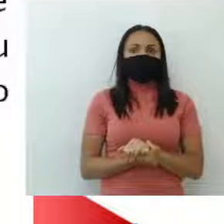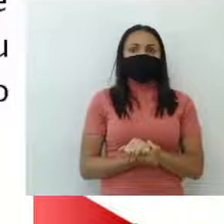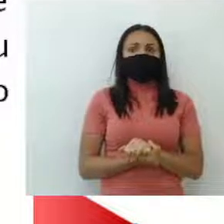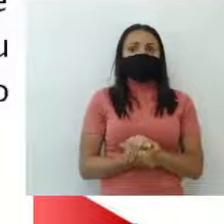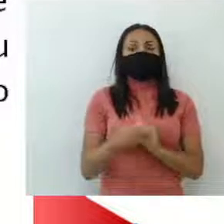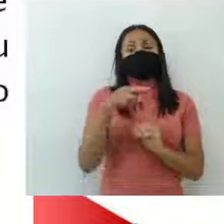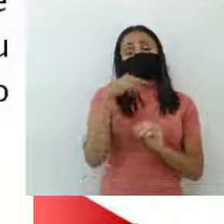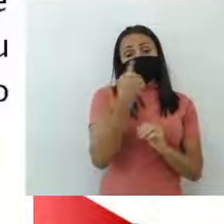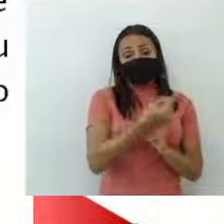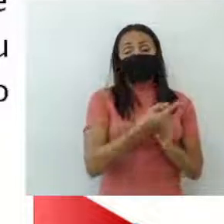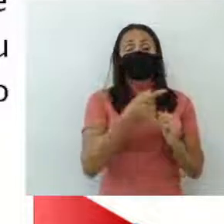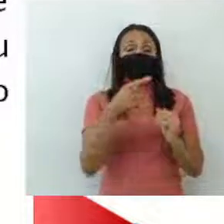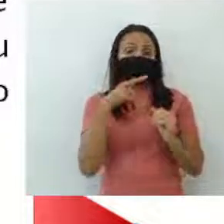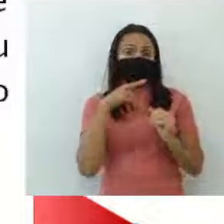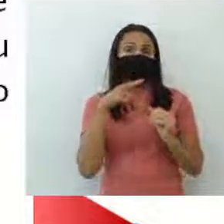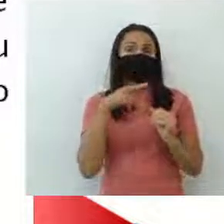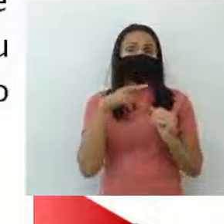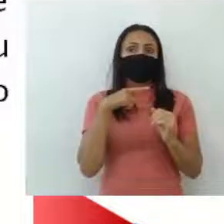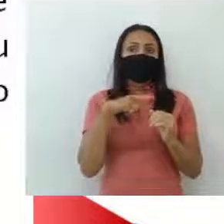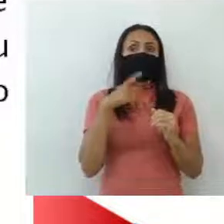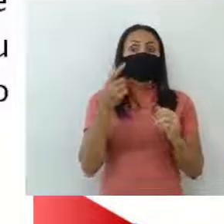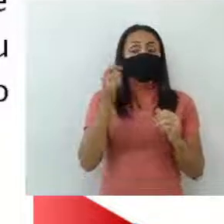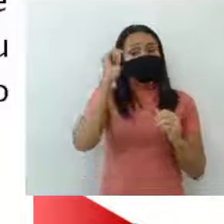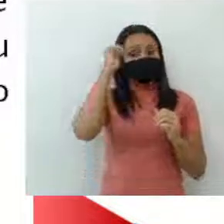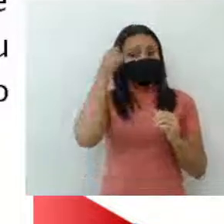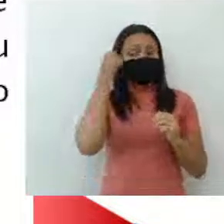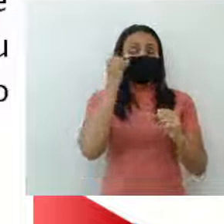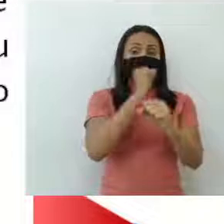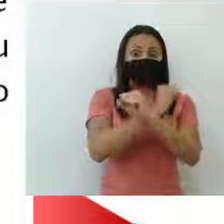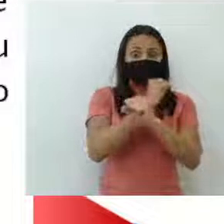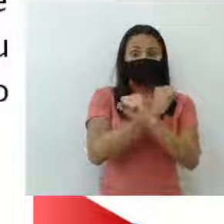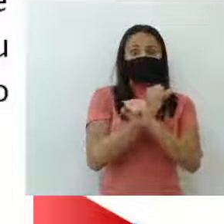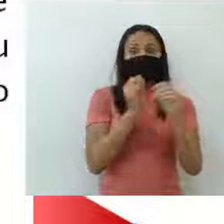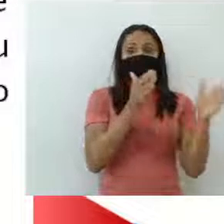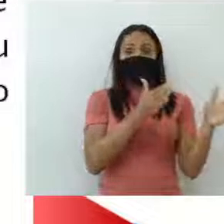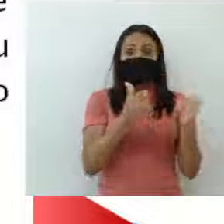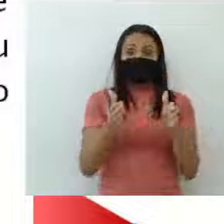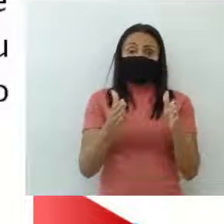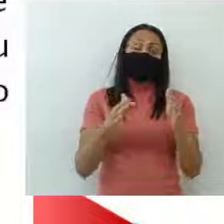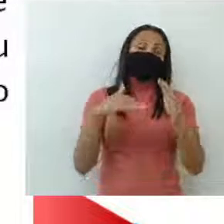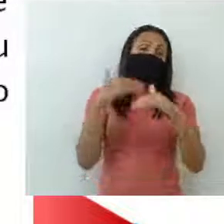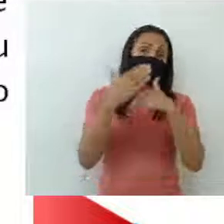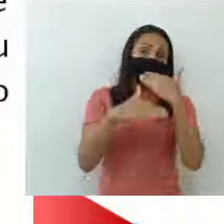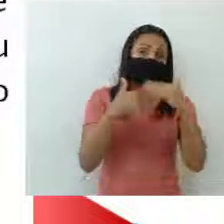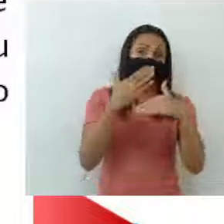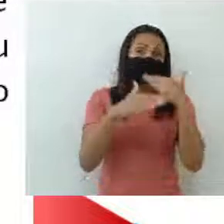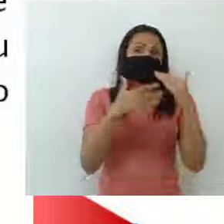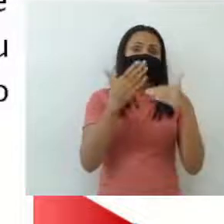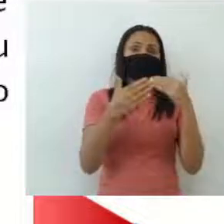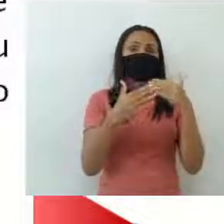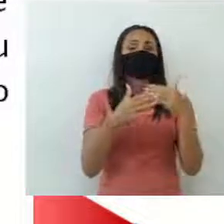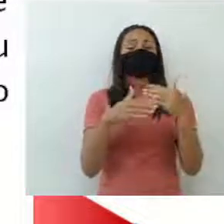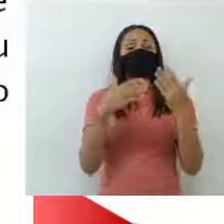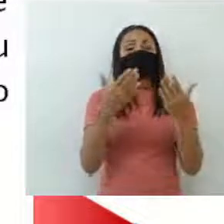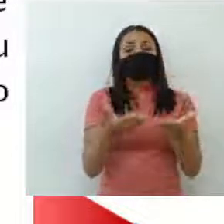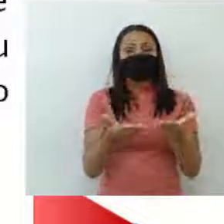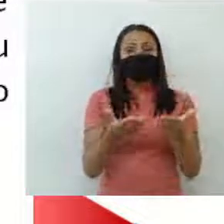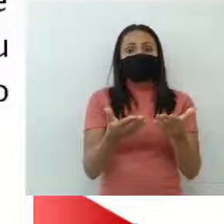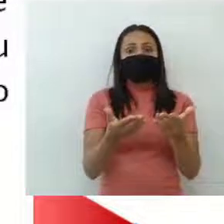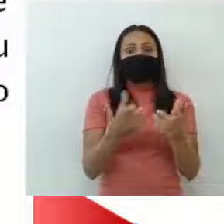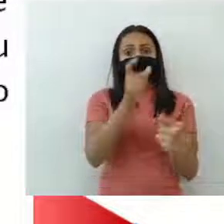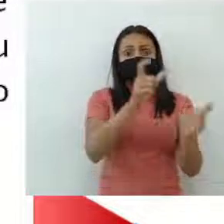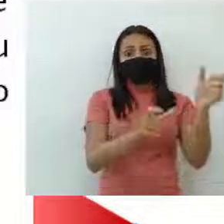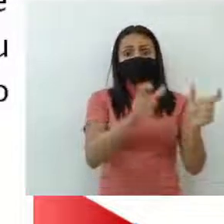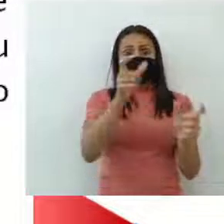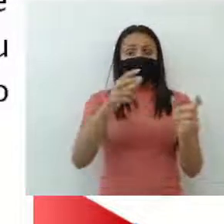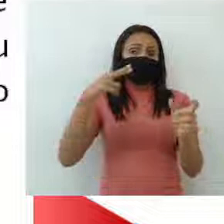nós tivemos a escravidão, na realidade, esse processo de exploração pelos portugueses,